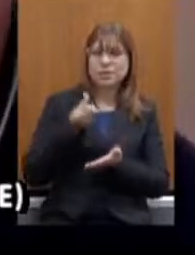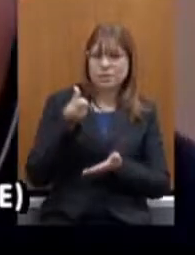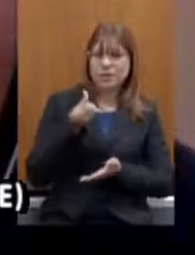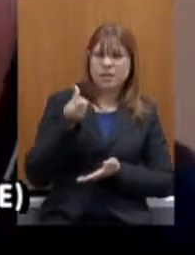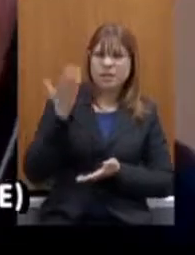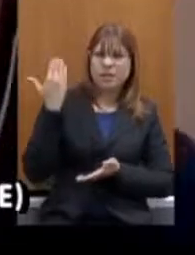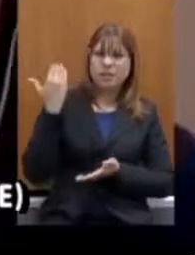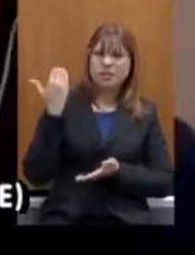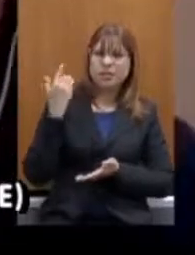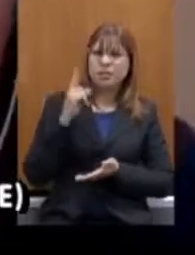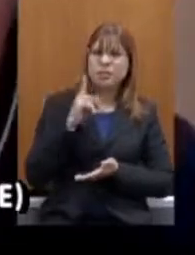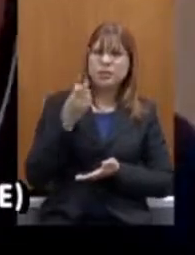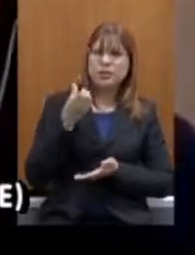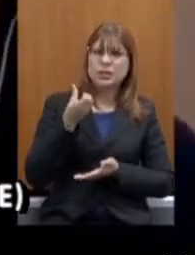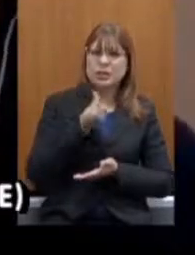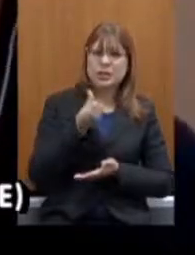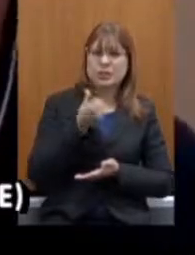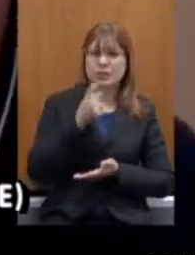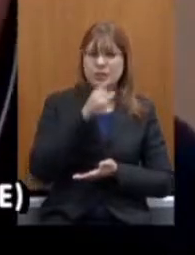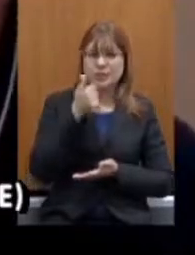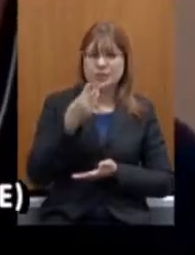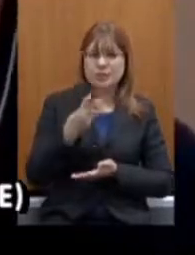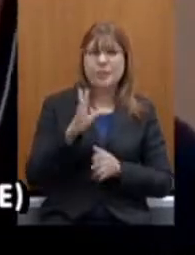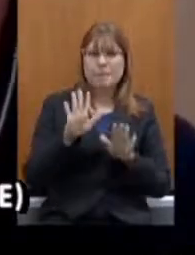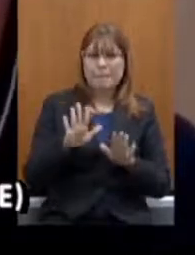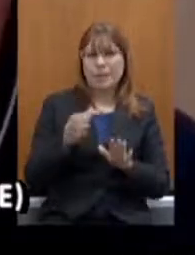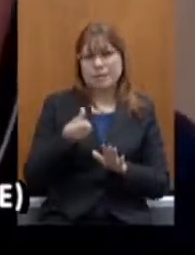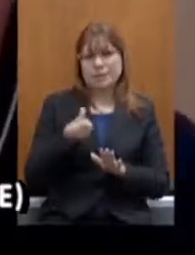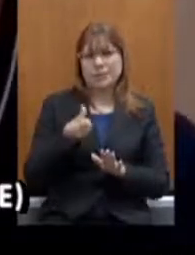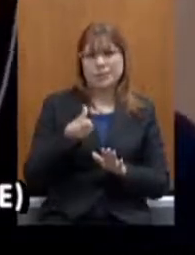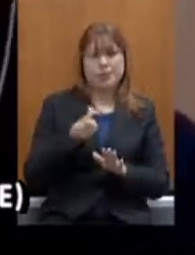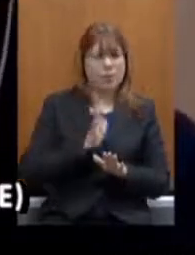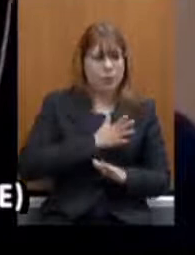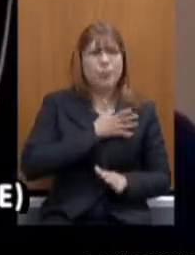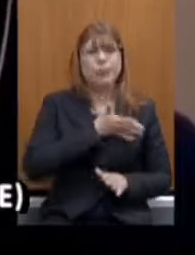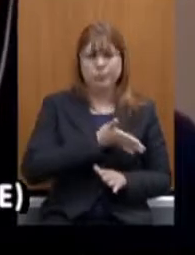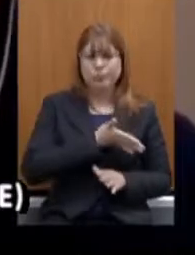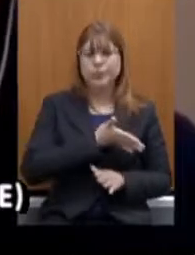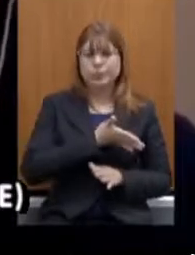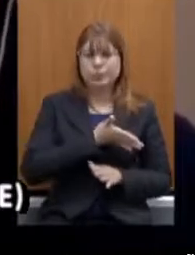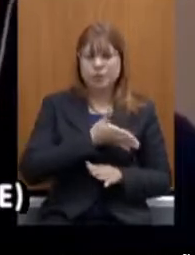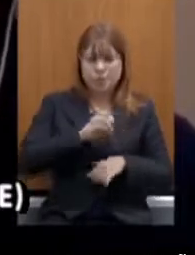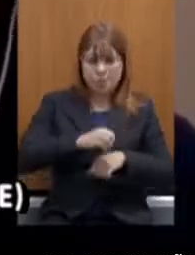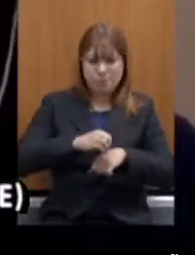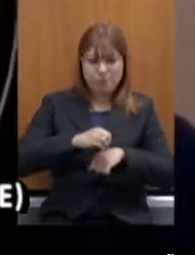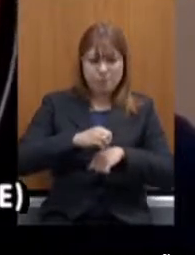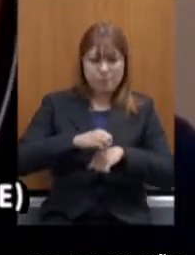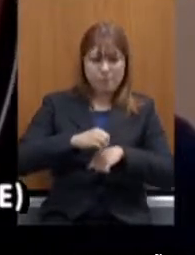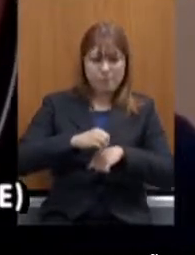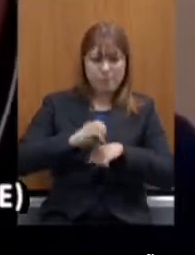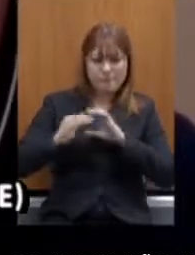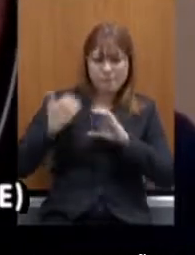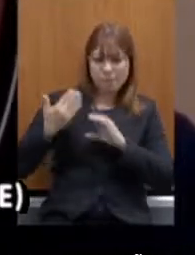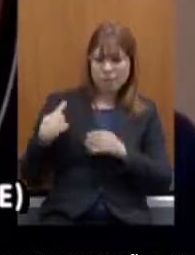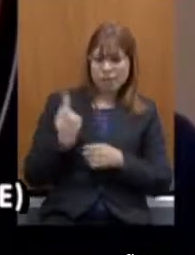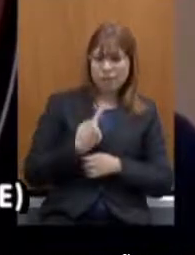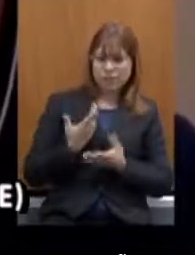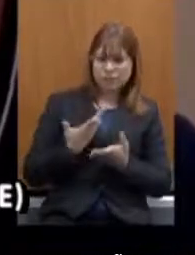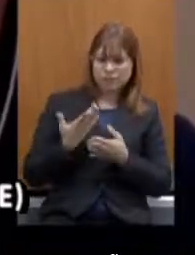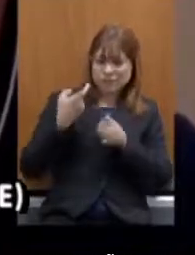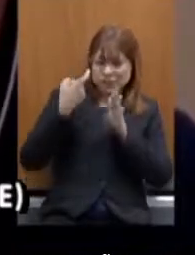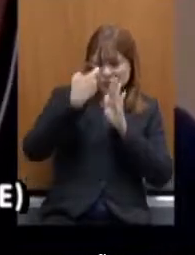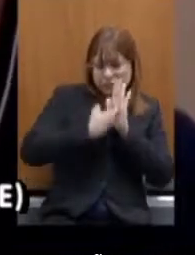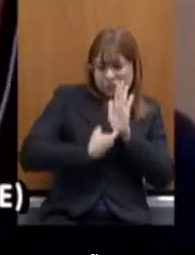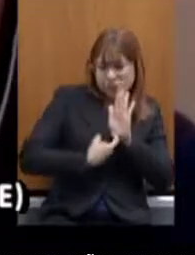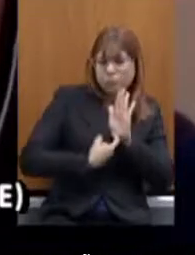né não era sexta-feira treze mas foi uma sexta-feira de terror e recebemos a o